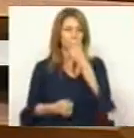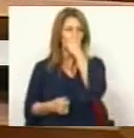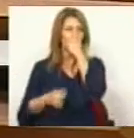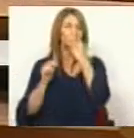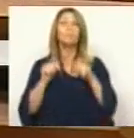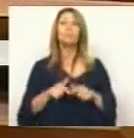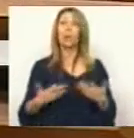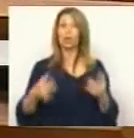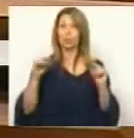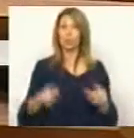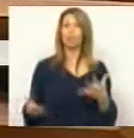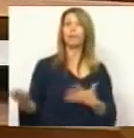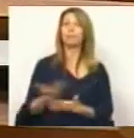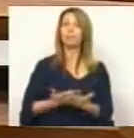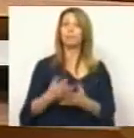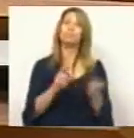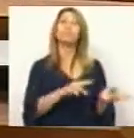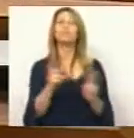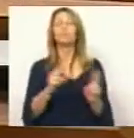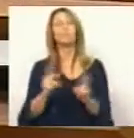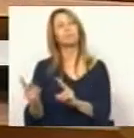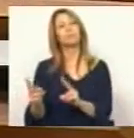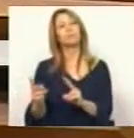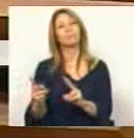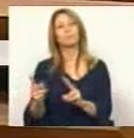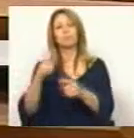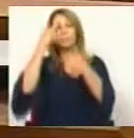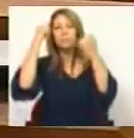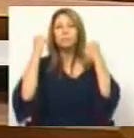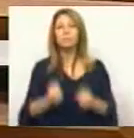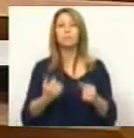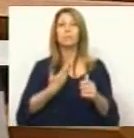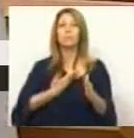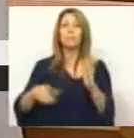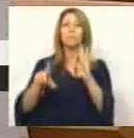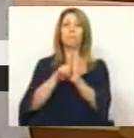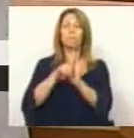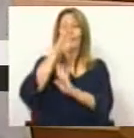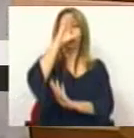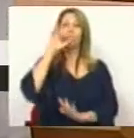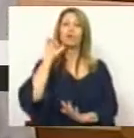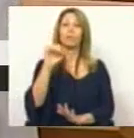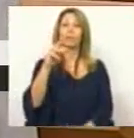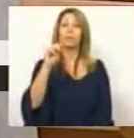aqui a tratar das alterações ao teimoso decreto de lei do Governo